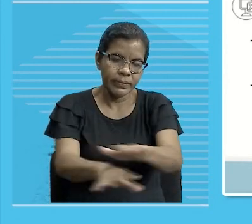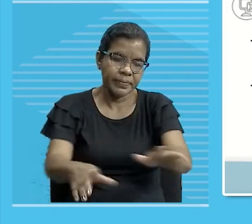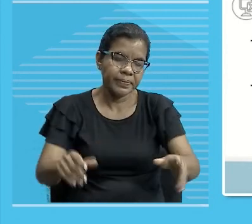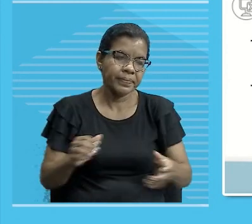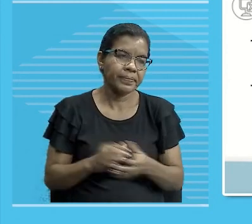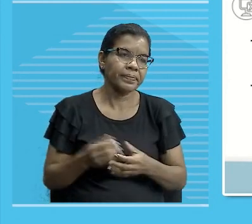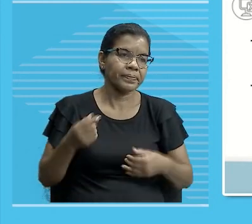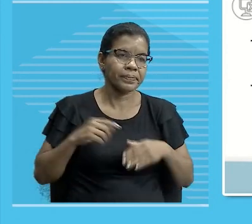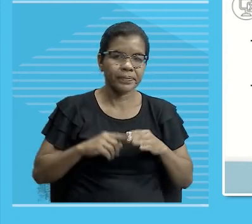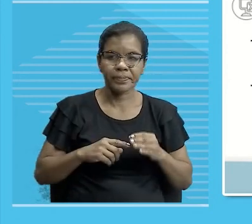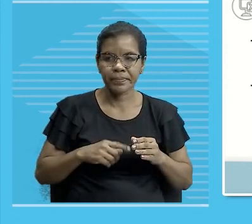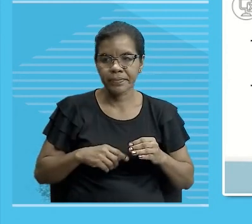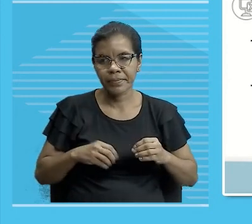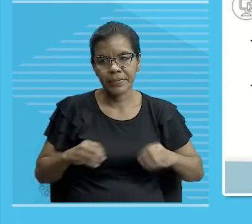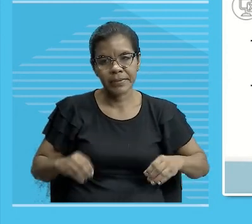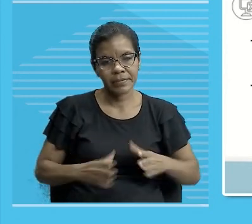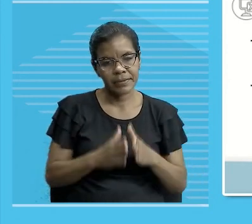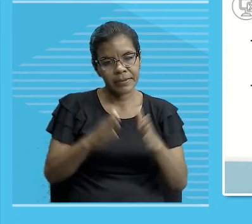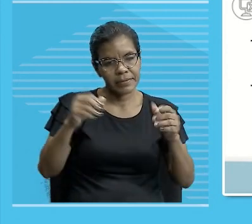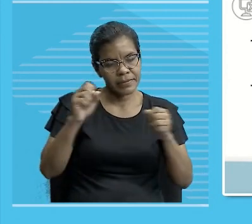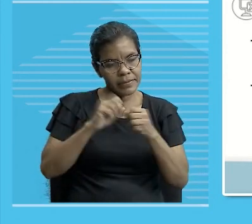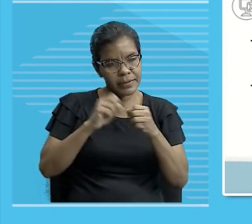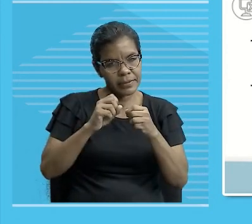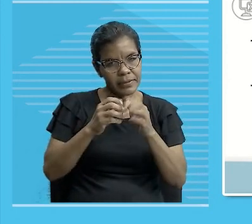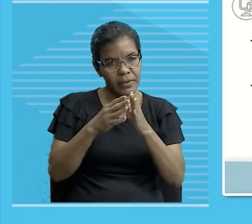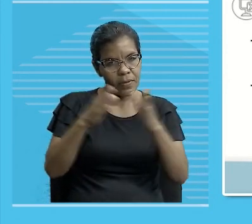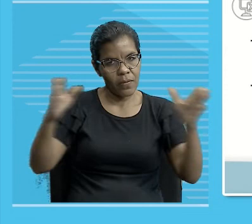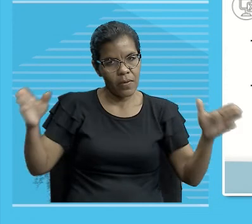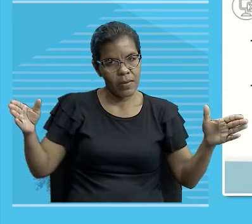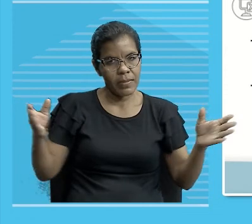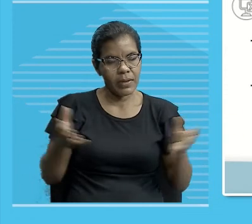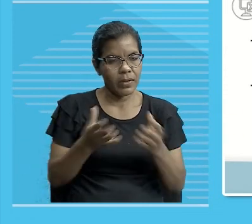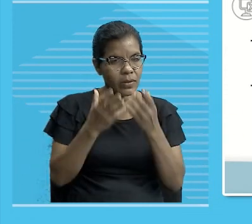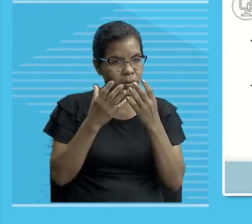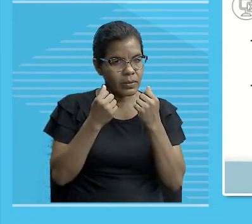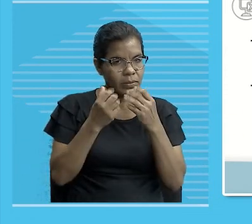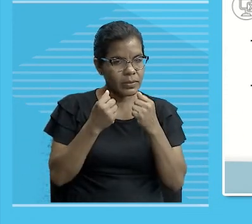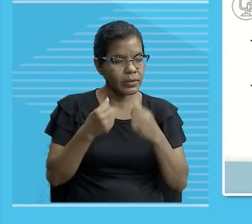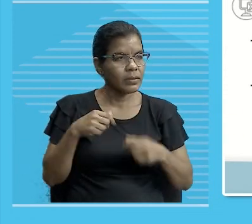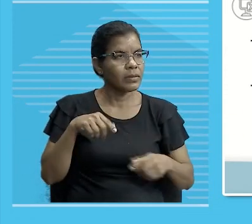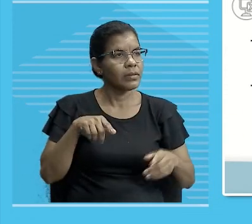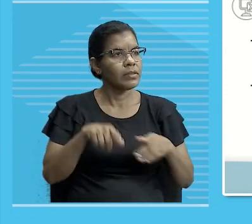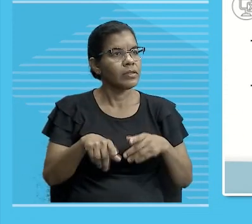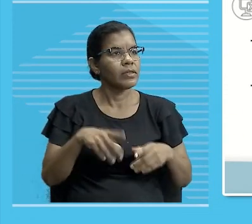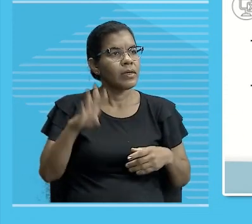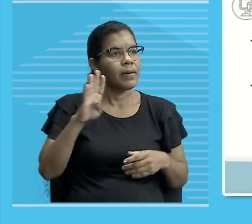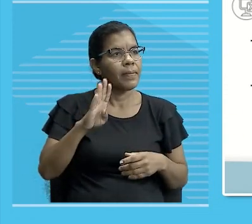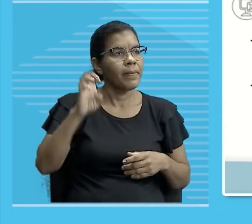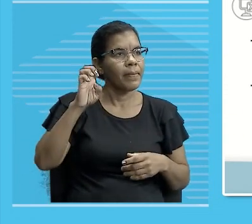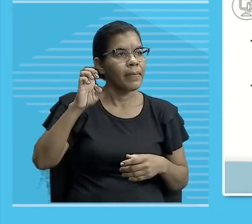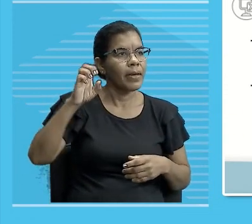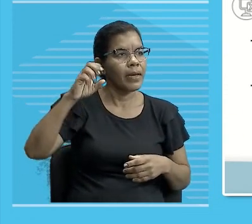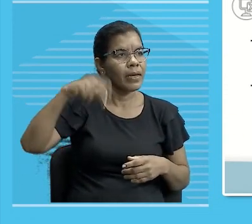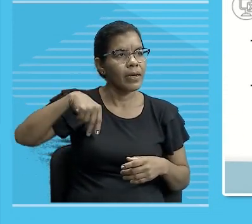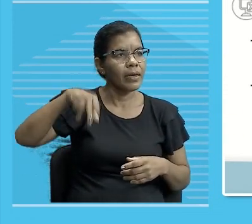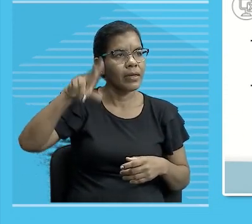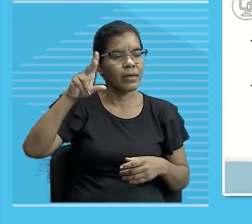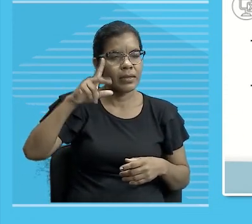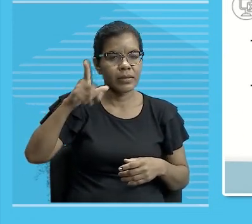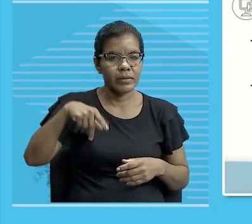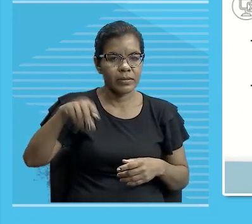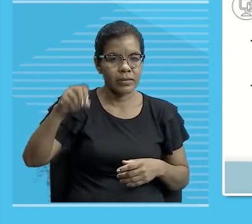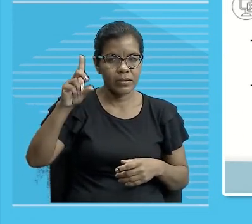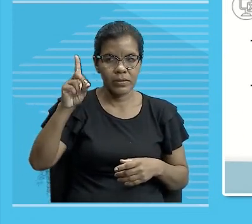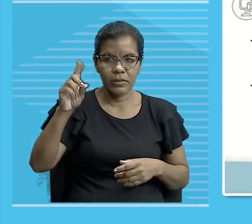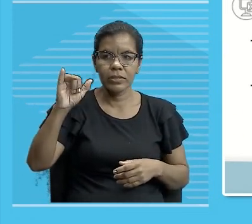que levaram ao aumento no consumo de benzodiazepínicos. É isso que ele quer saber. Porque eu mostrei